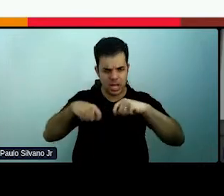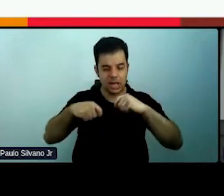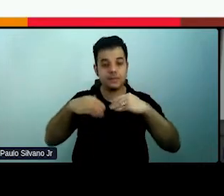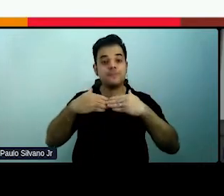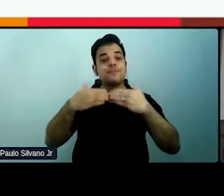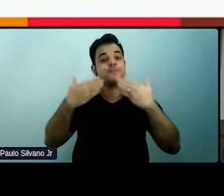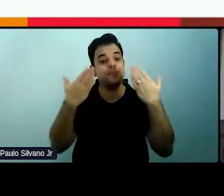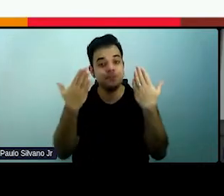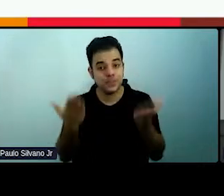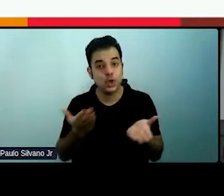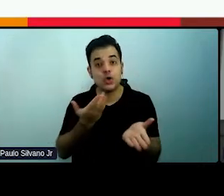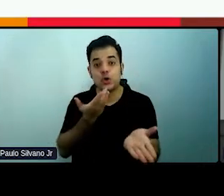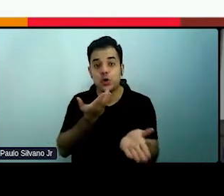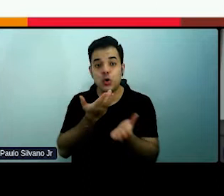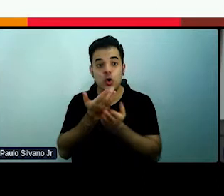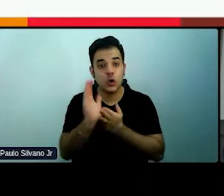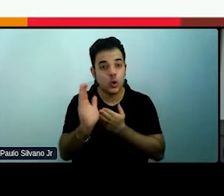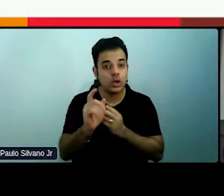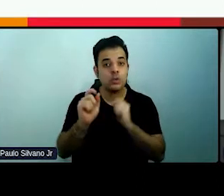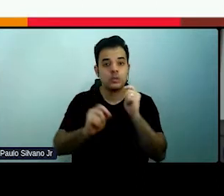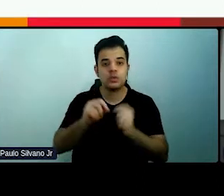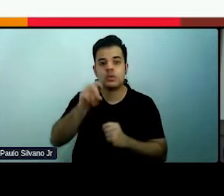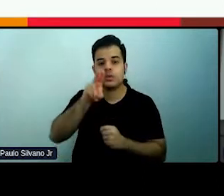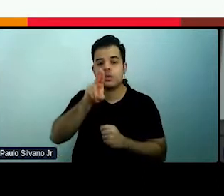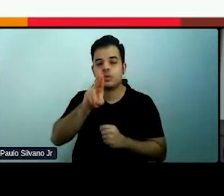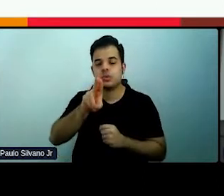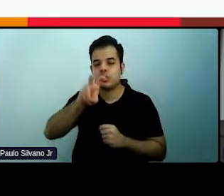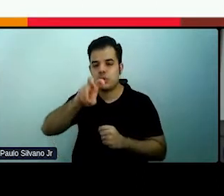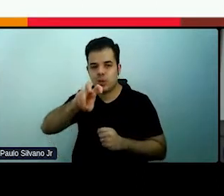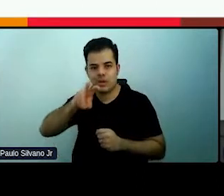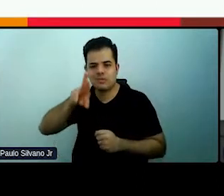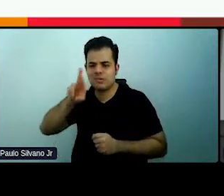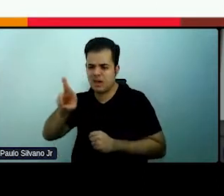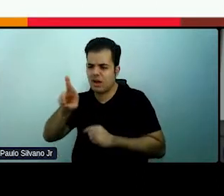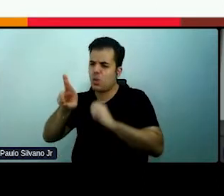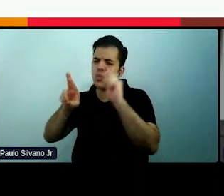Então, para começar, o que é UX Researcher, né?